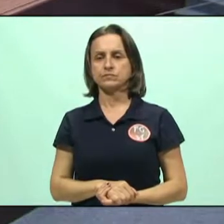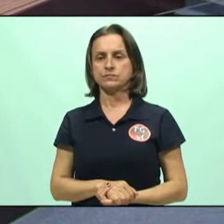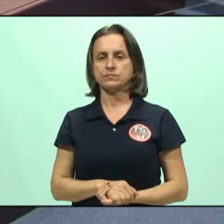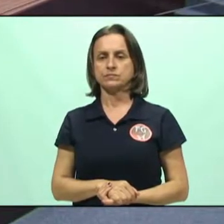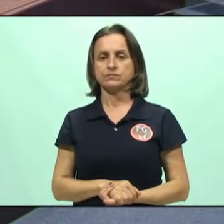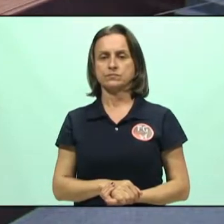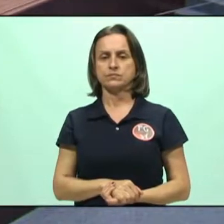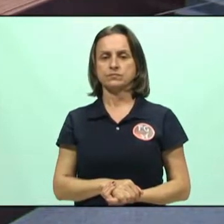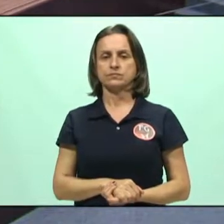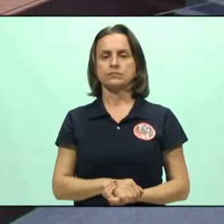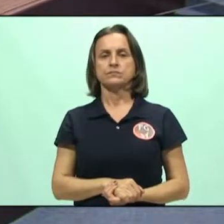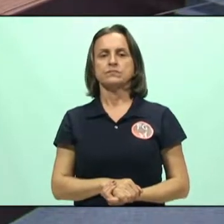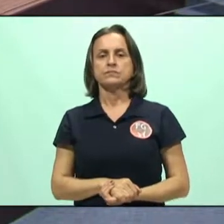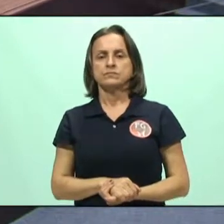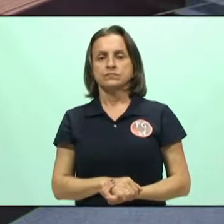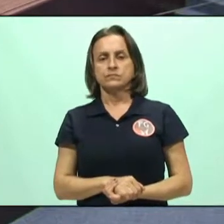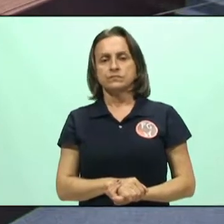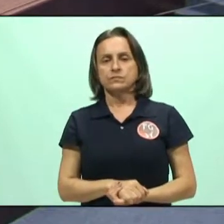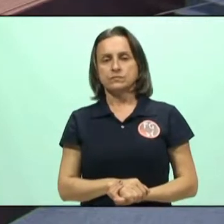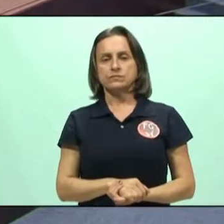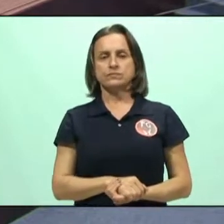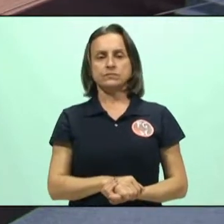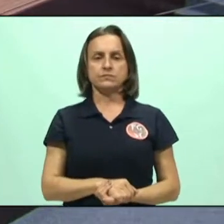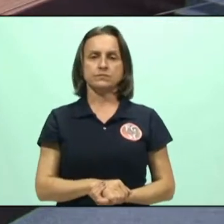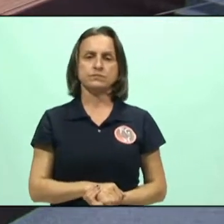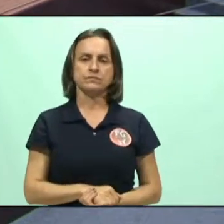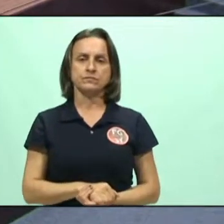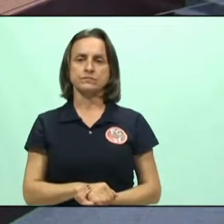questão de ordem senhor presidente